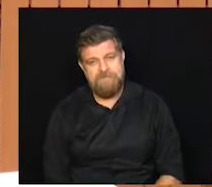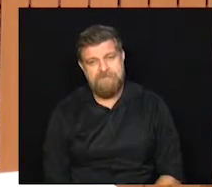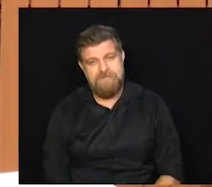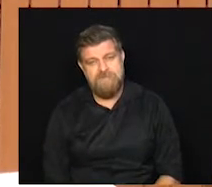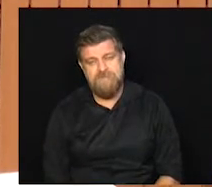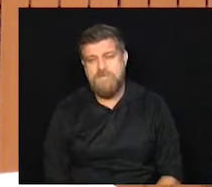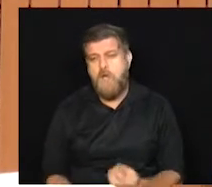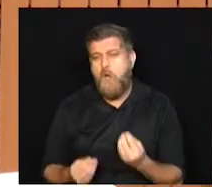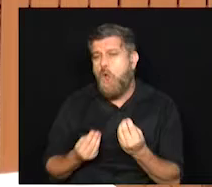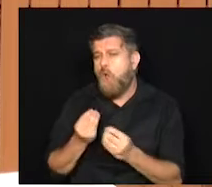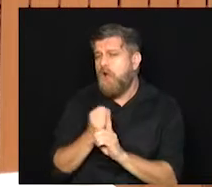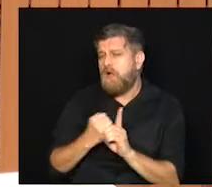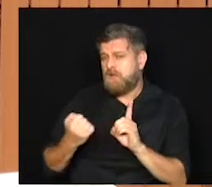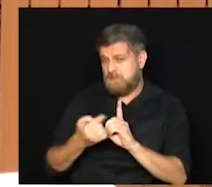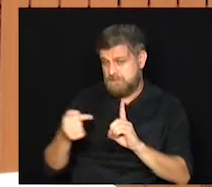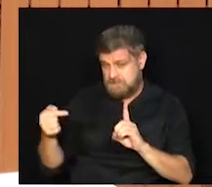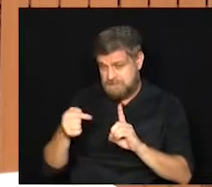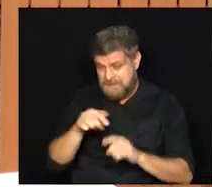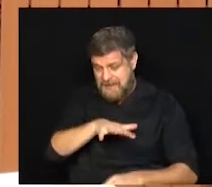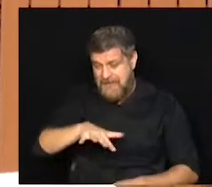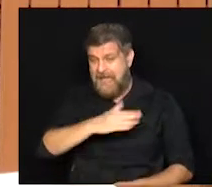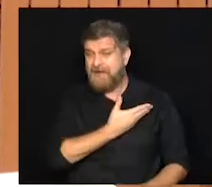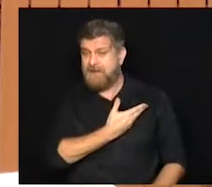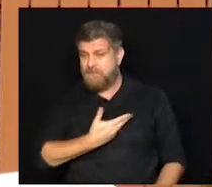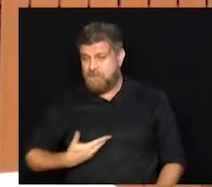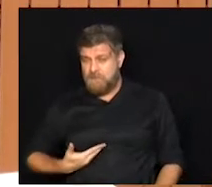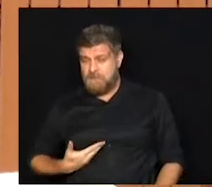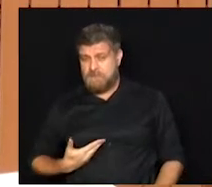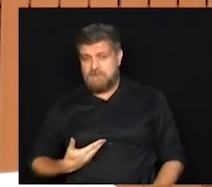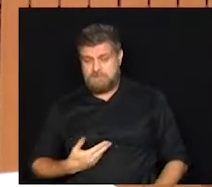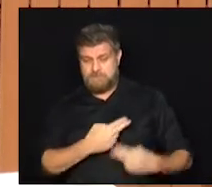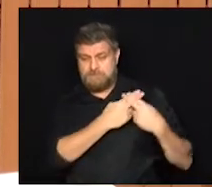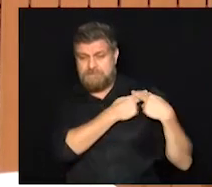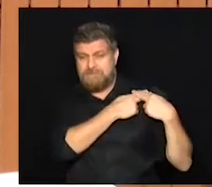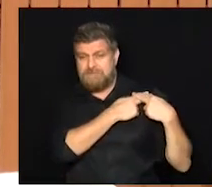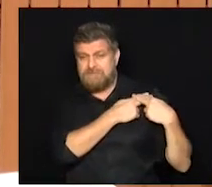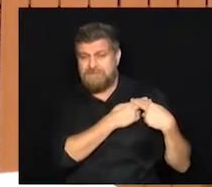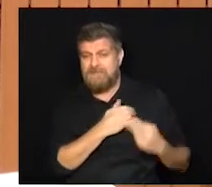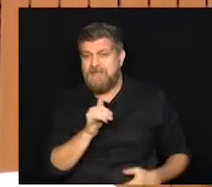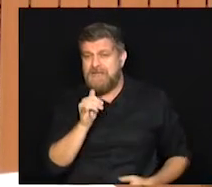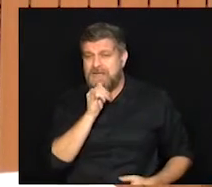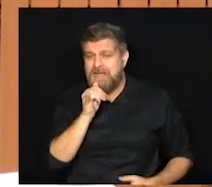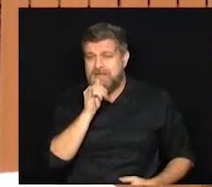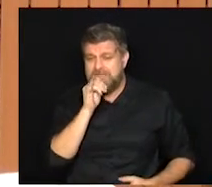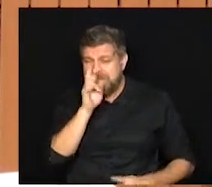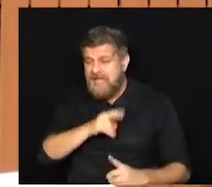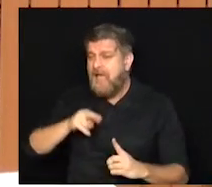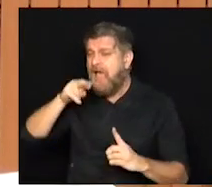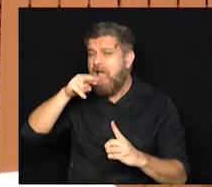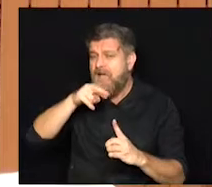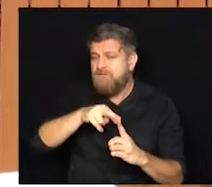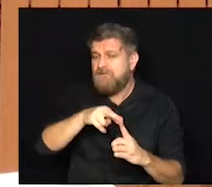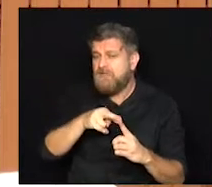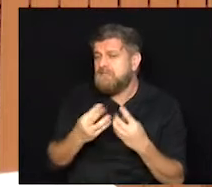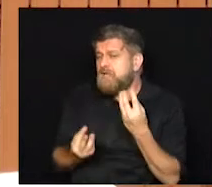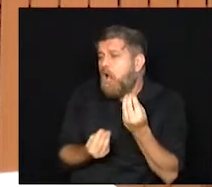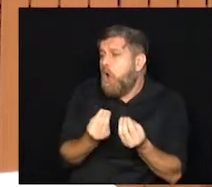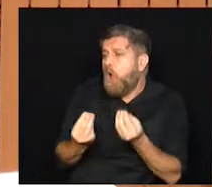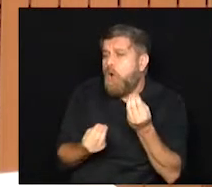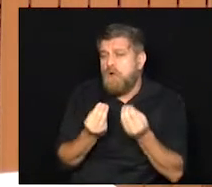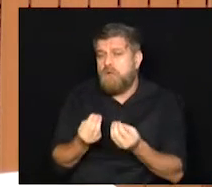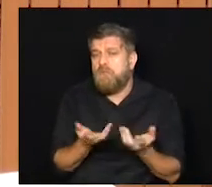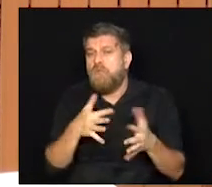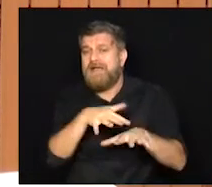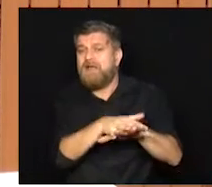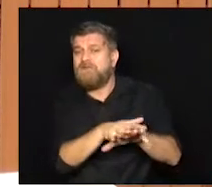Como a sociedade e o poder público pode ser exemplo e referência em uma inclusão? Eu